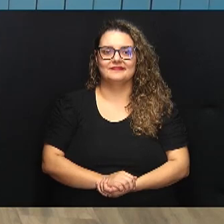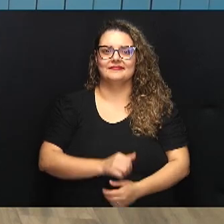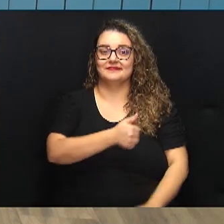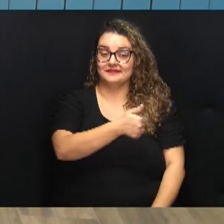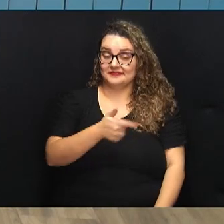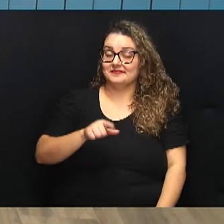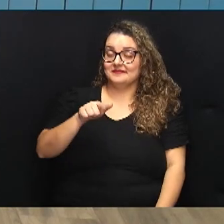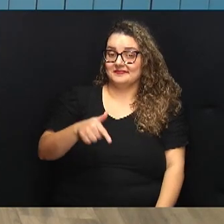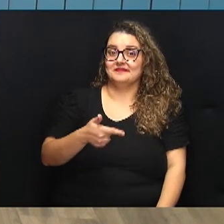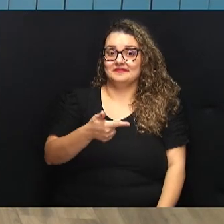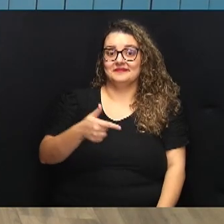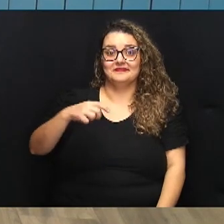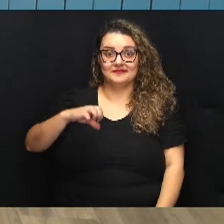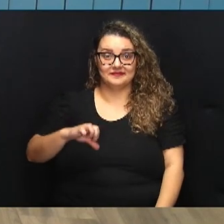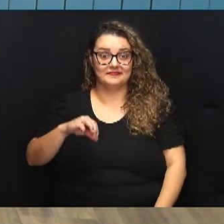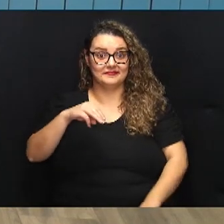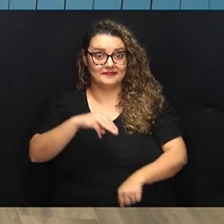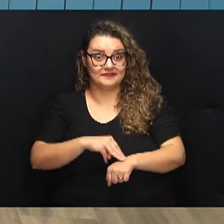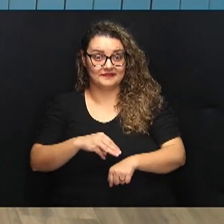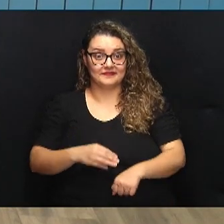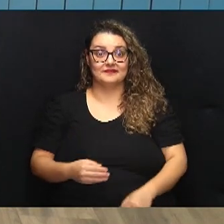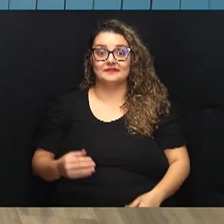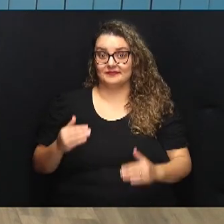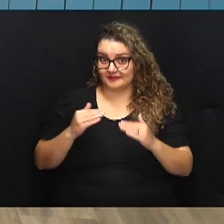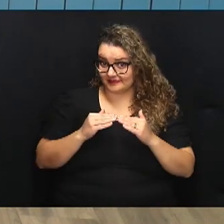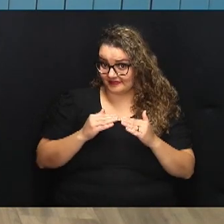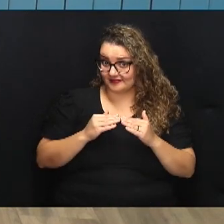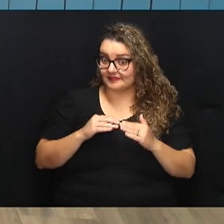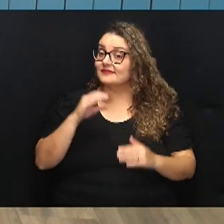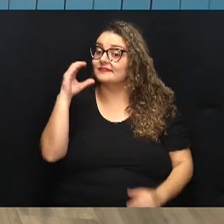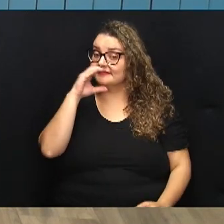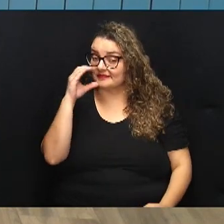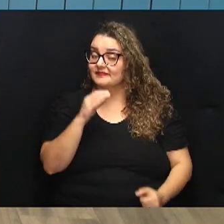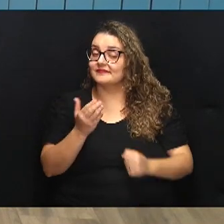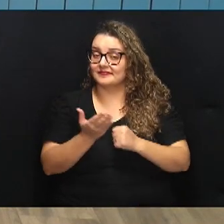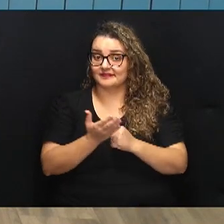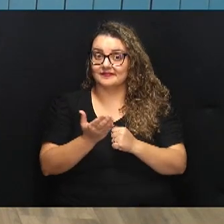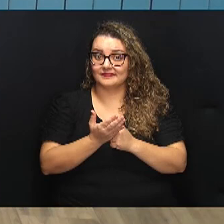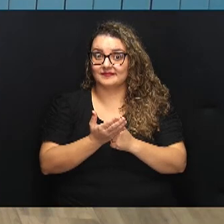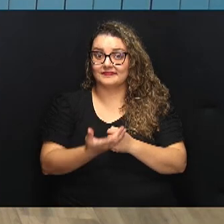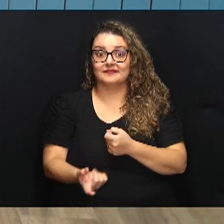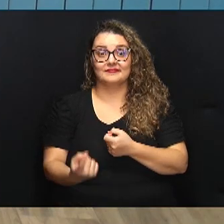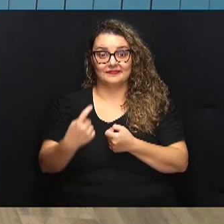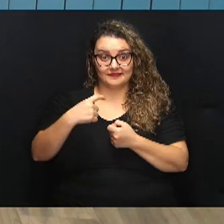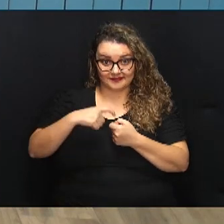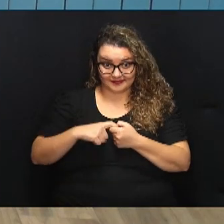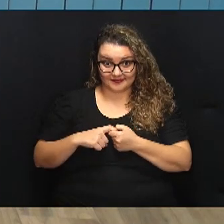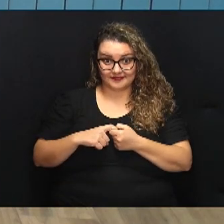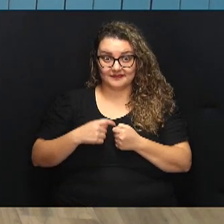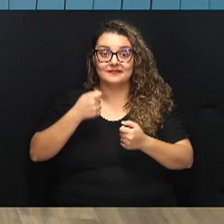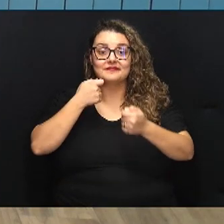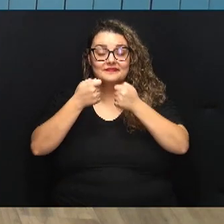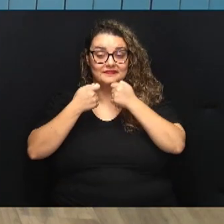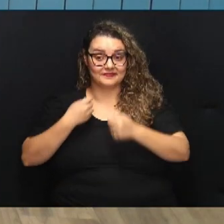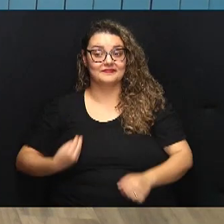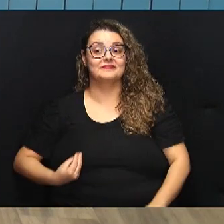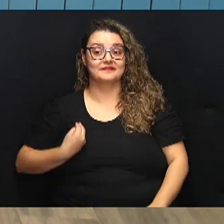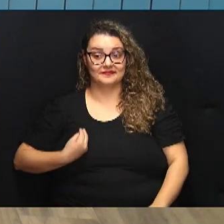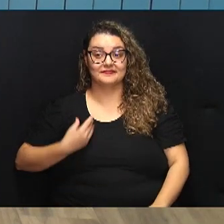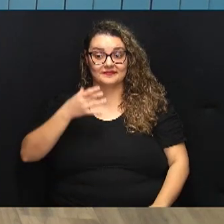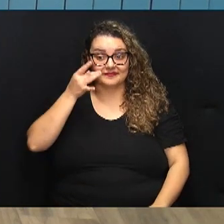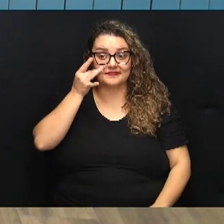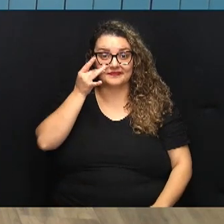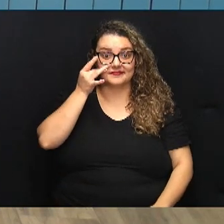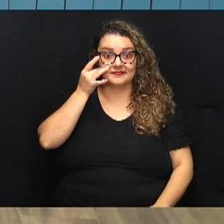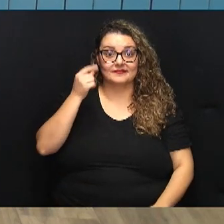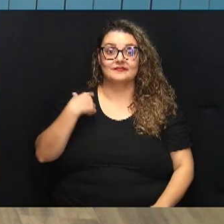12:00 mais 29 minutos. Vamos fazer o seguinte, rápido intervalo. E na volta tem entrevista ao vivo.